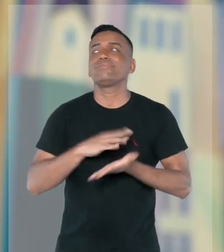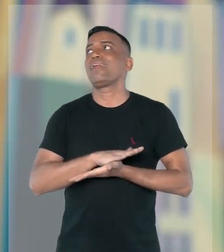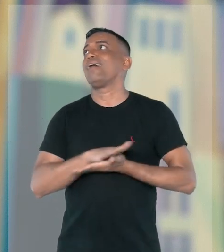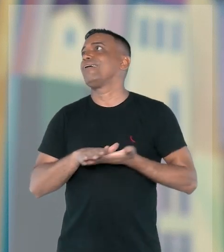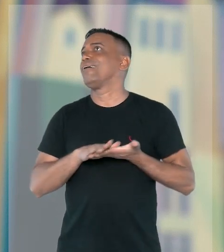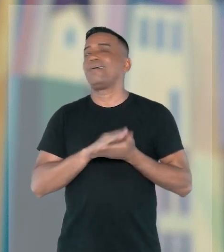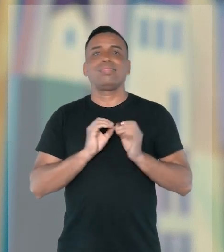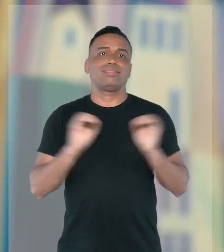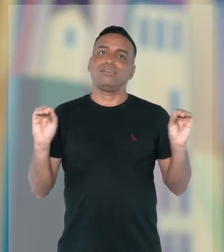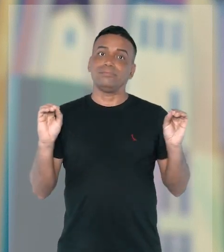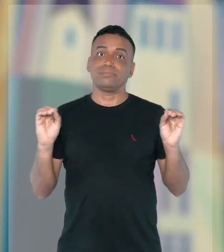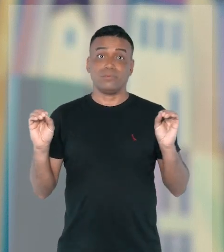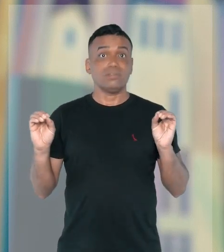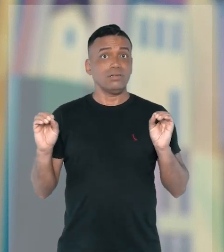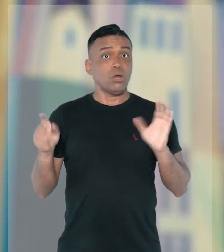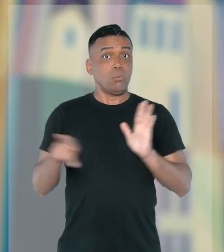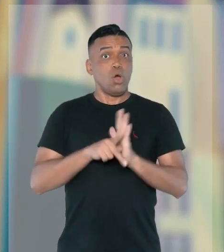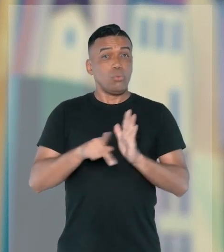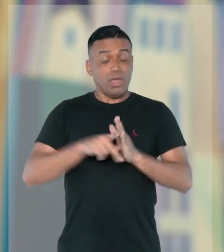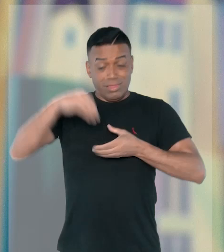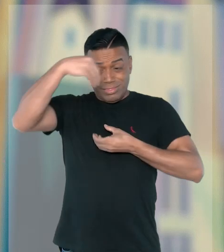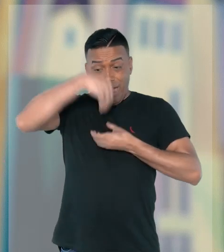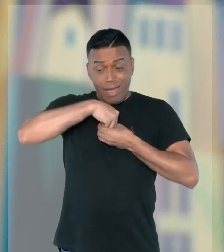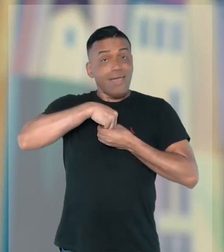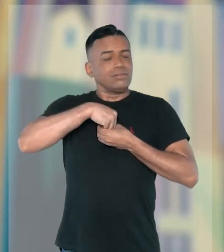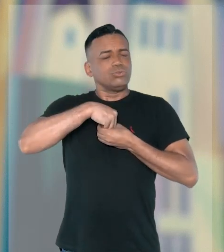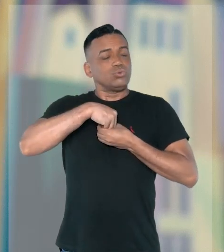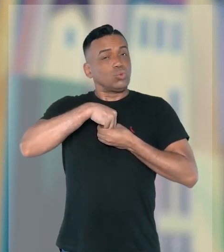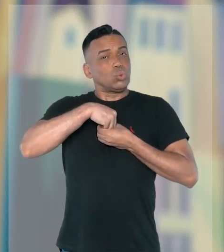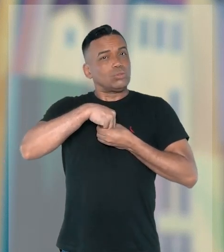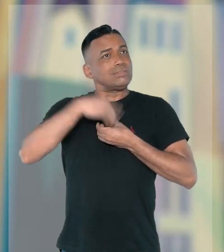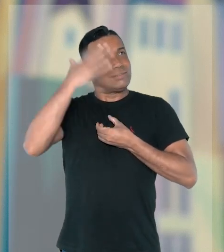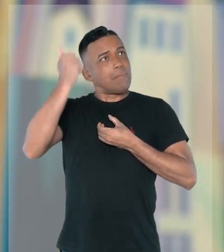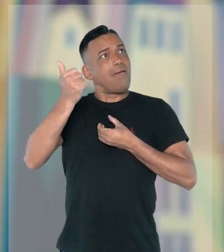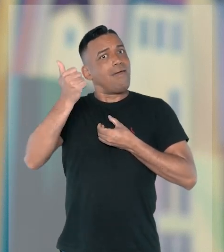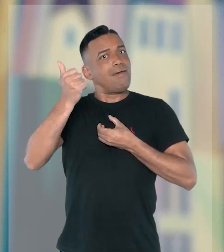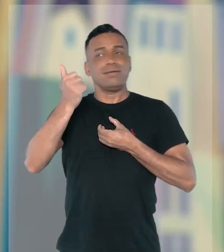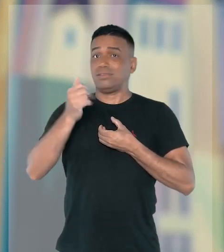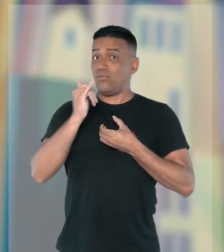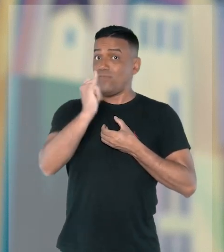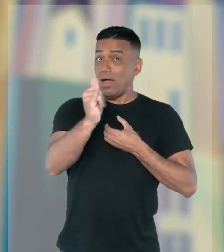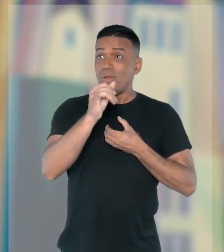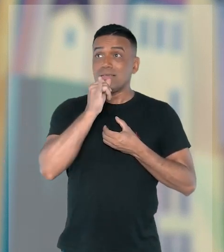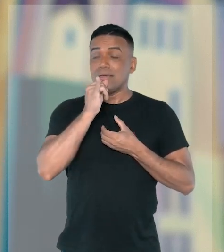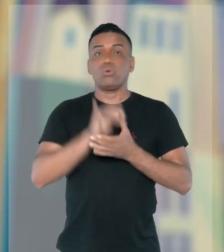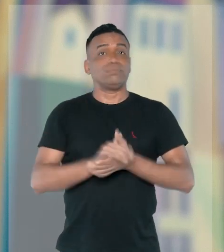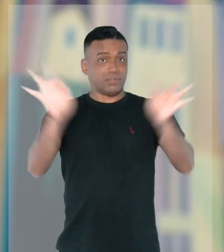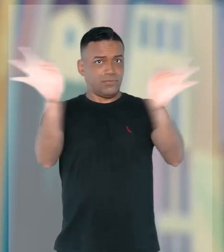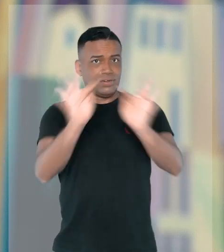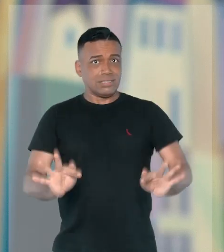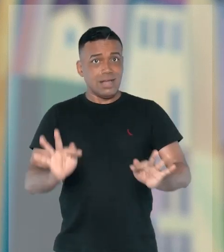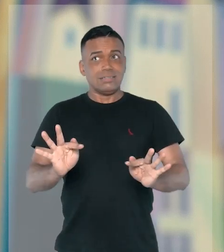O princípio da eudaimonia você tem que viver ele internamente. Você vê mesmo que, quando eu digo que a